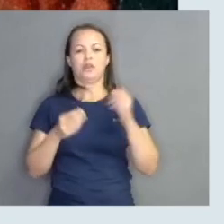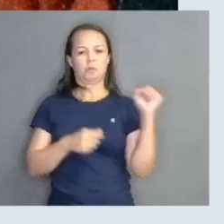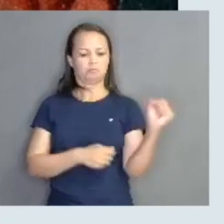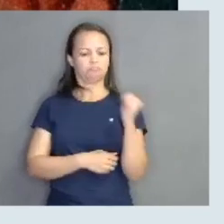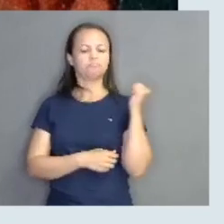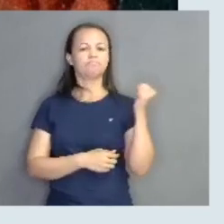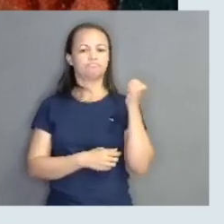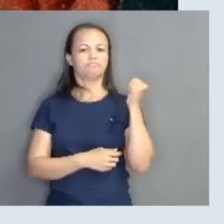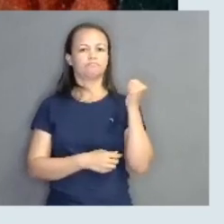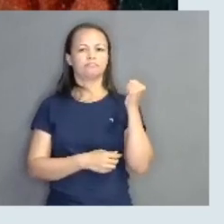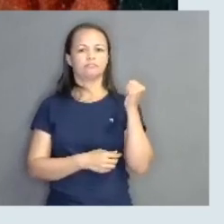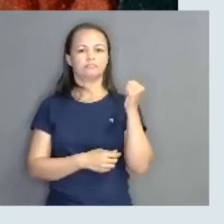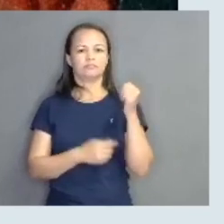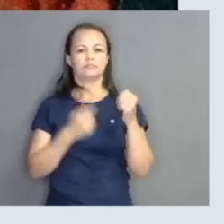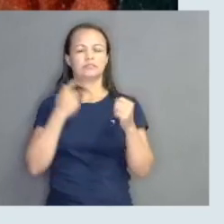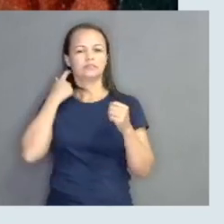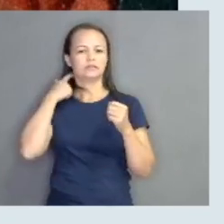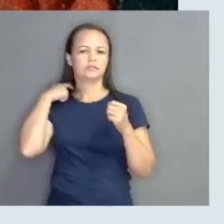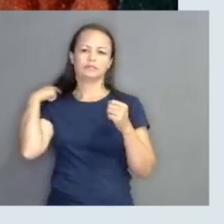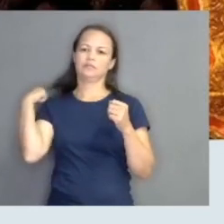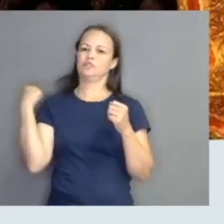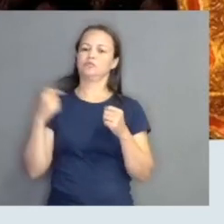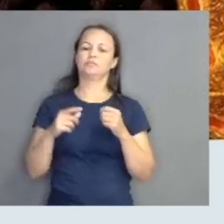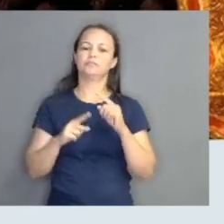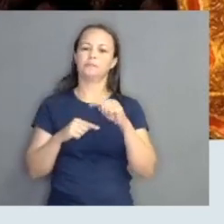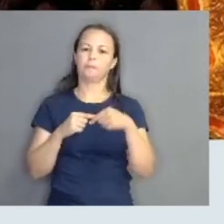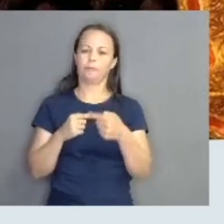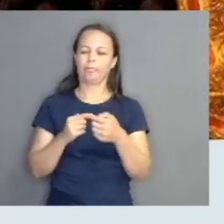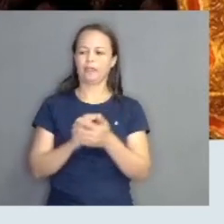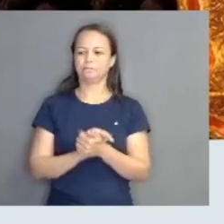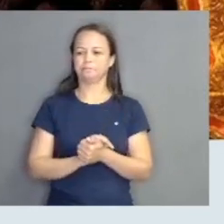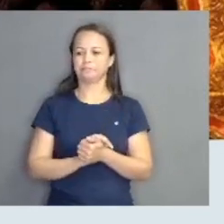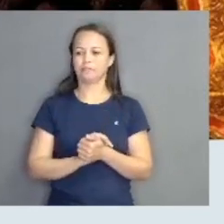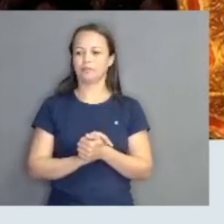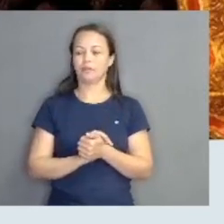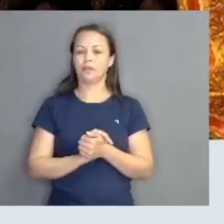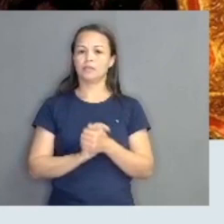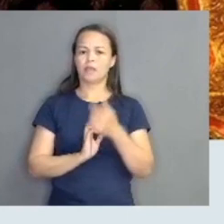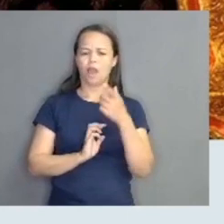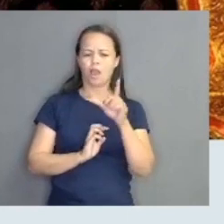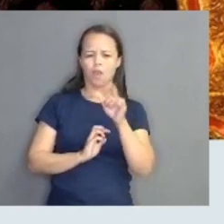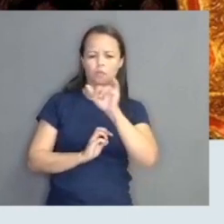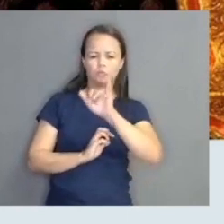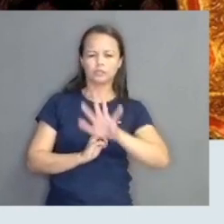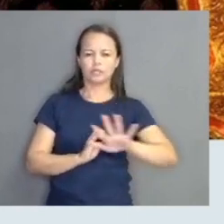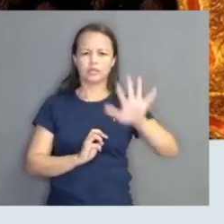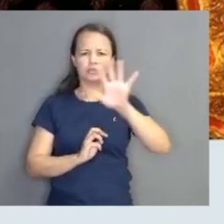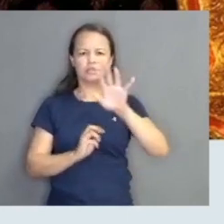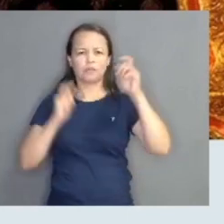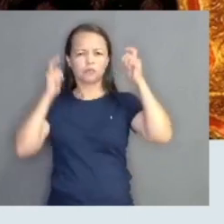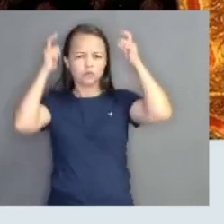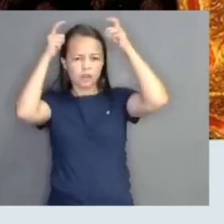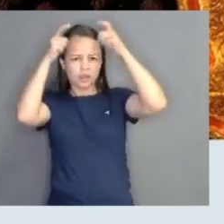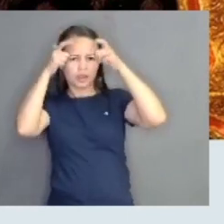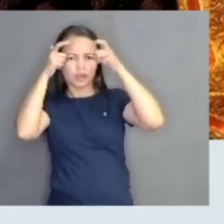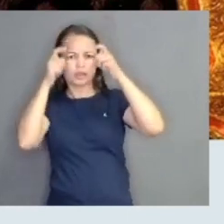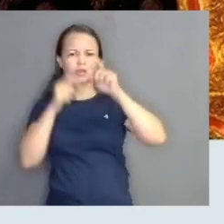poder. Vamos para a próxima. Na próxima imagem nós temos o rei Luís